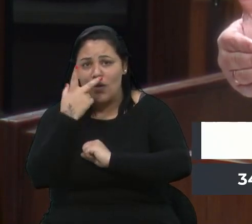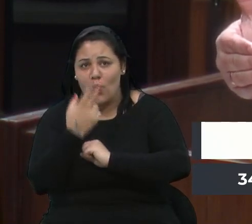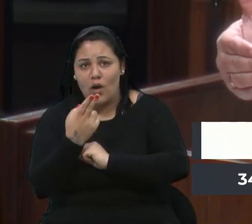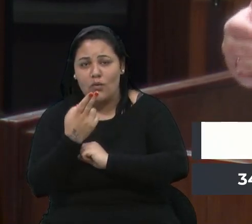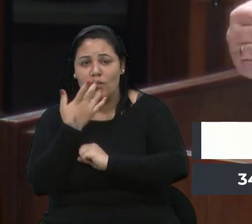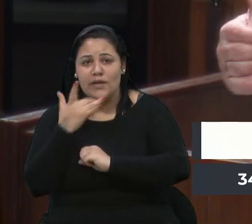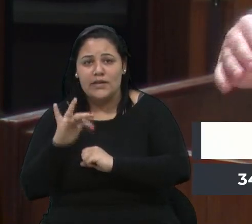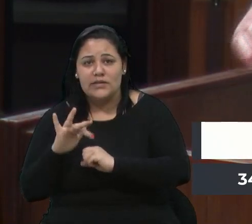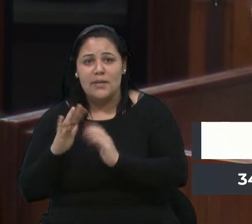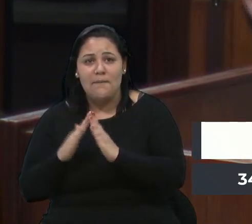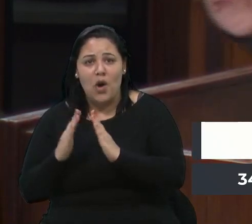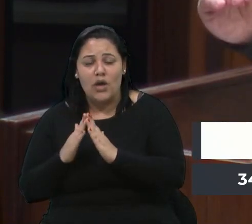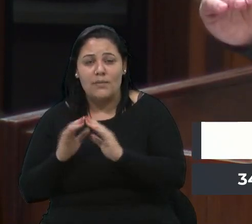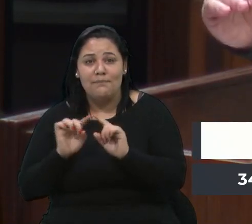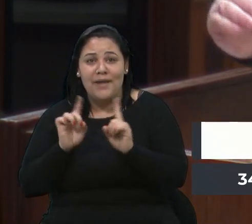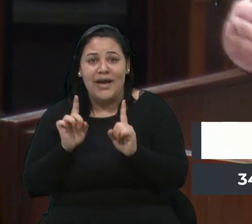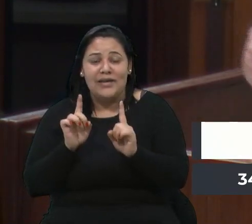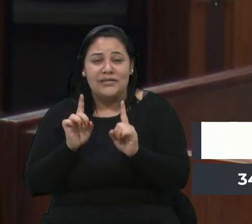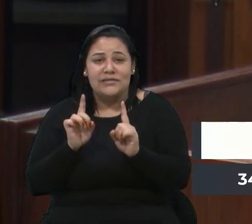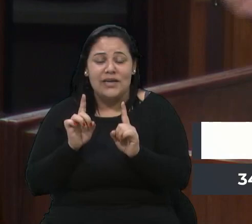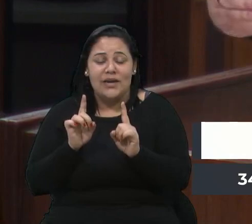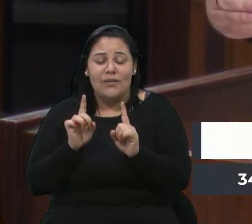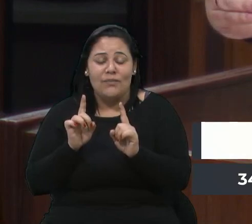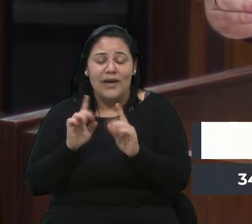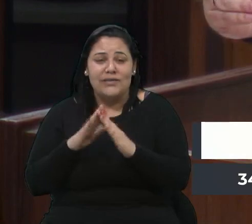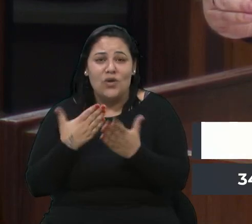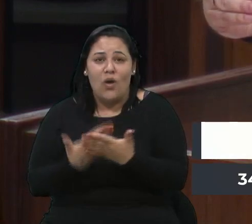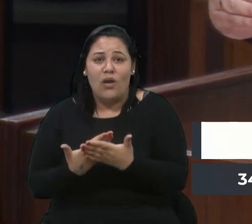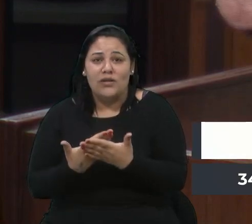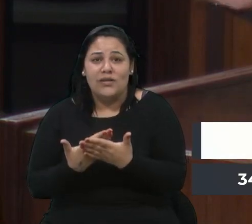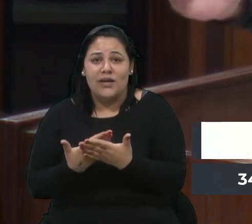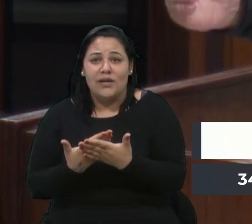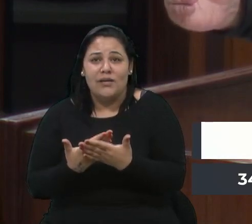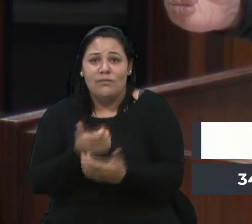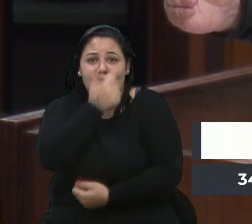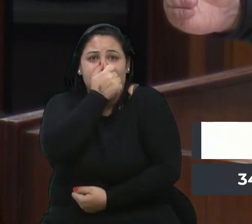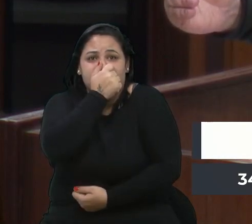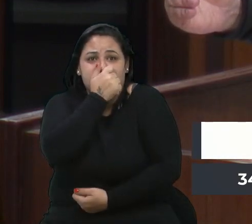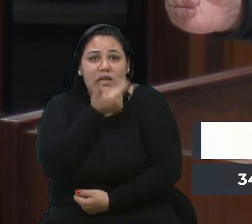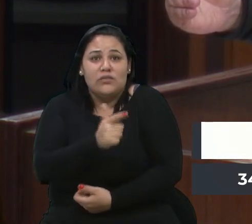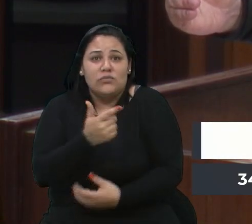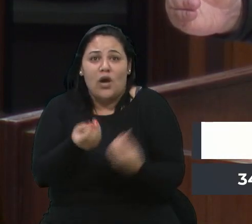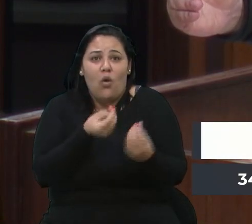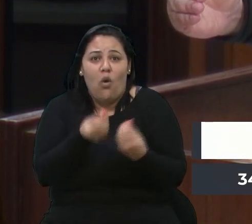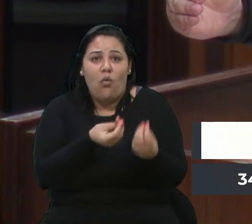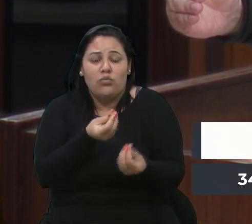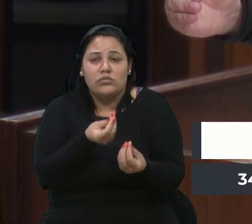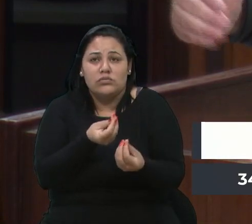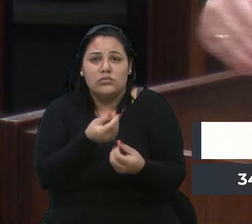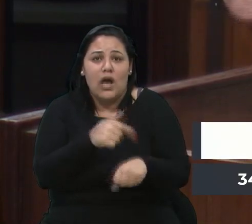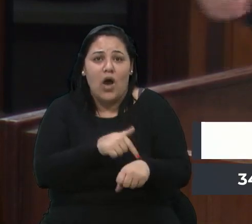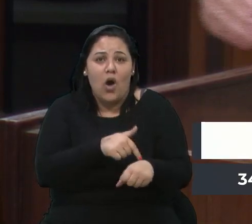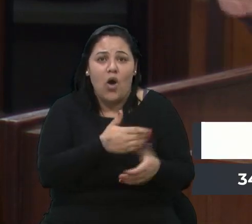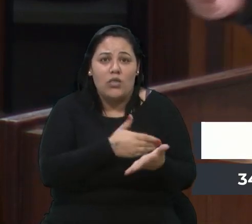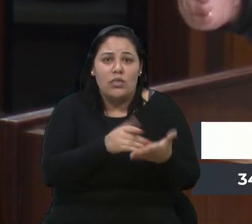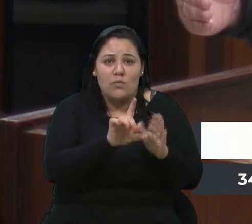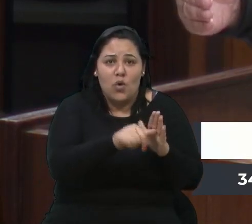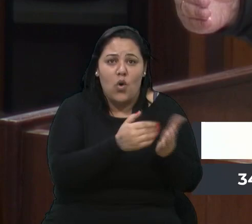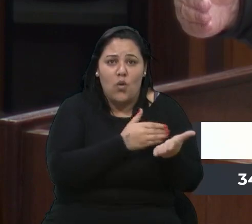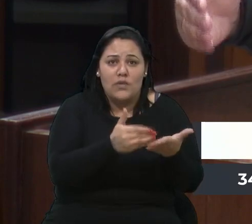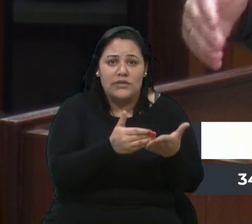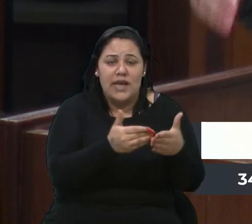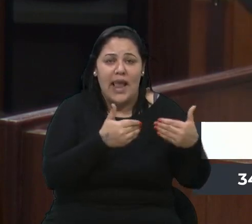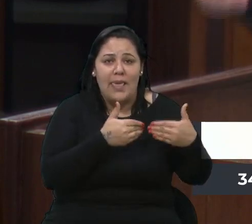está afogada, não tem mais o que fazer. A hora que começar, porque já estão liberados lá, pelo que a gente sabe, o loteamento para poder construir